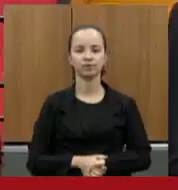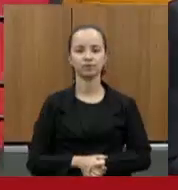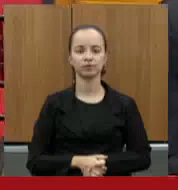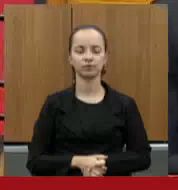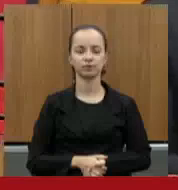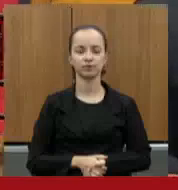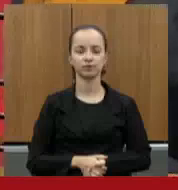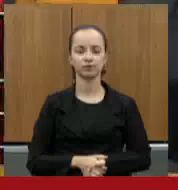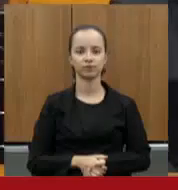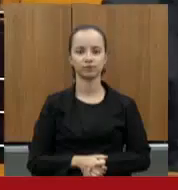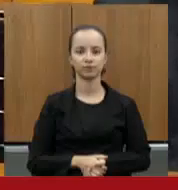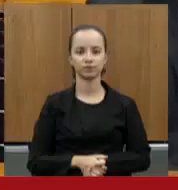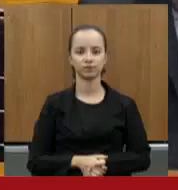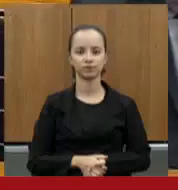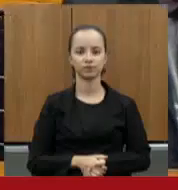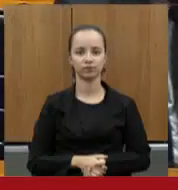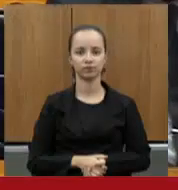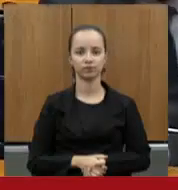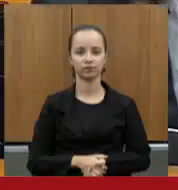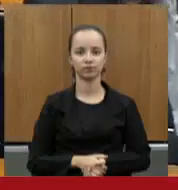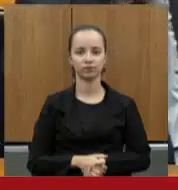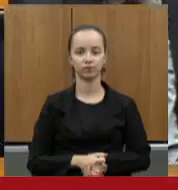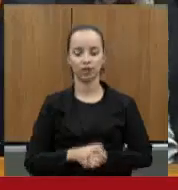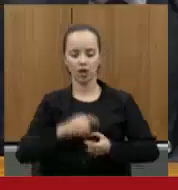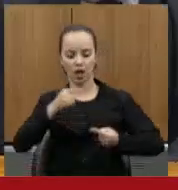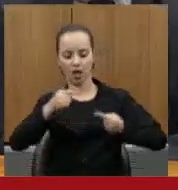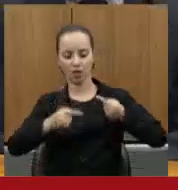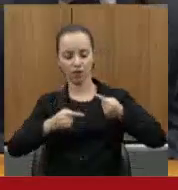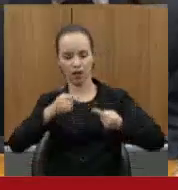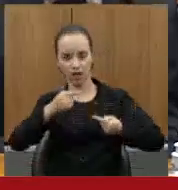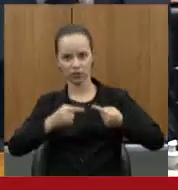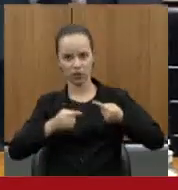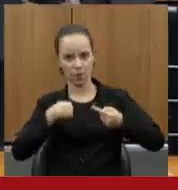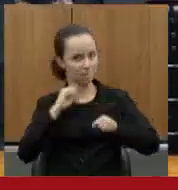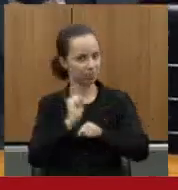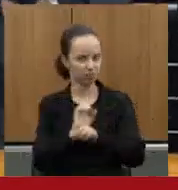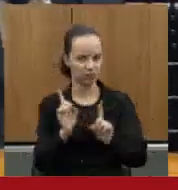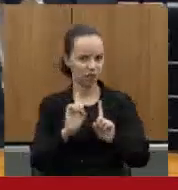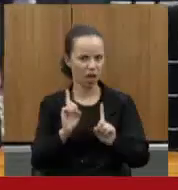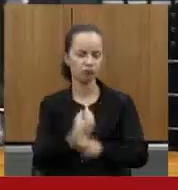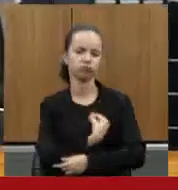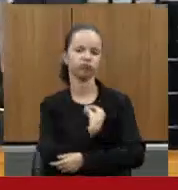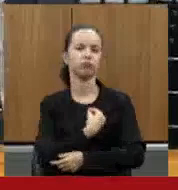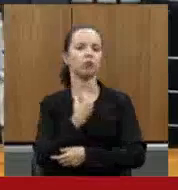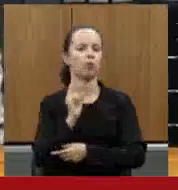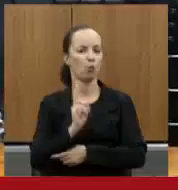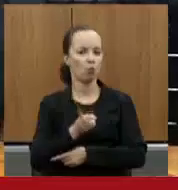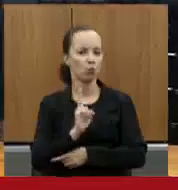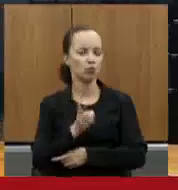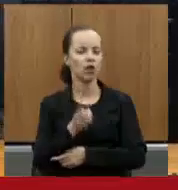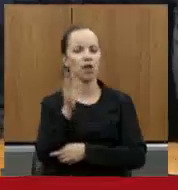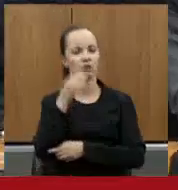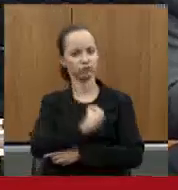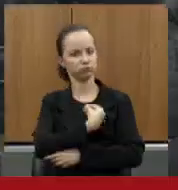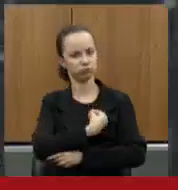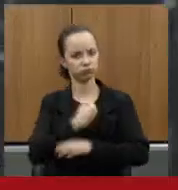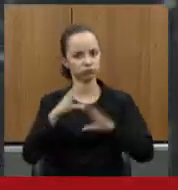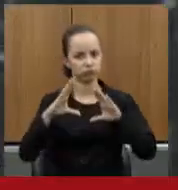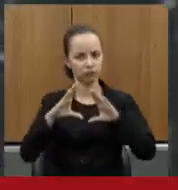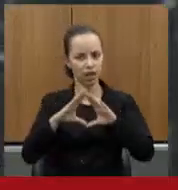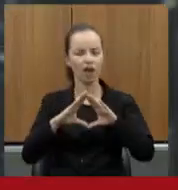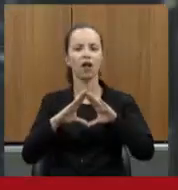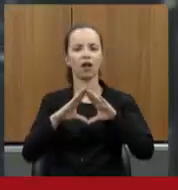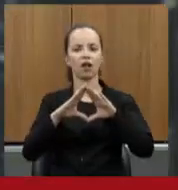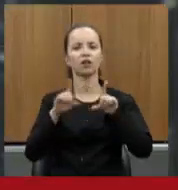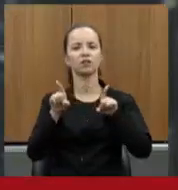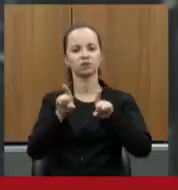Não mais me afastei da atividade política. Participei da vida pública aqui na Assembleia, na Câmara